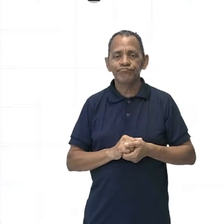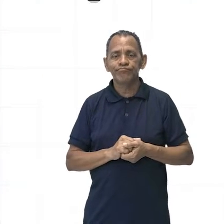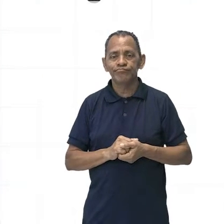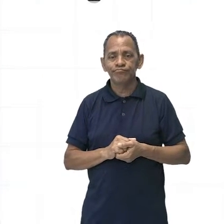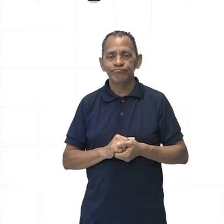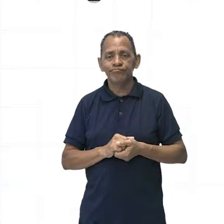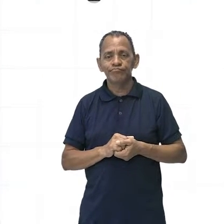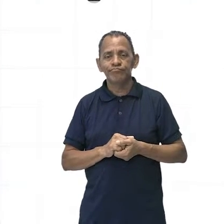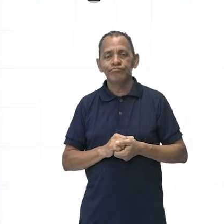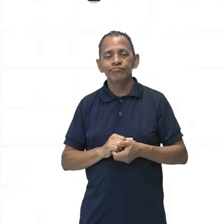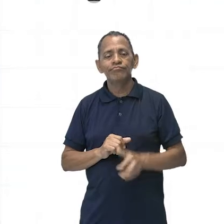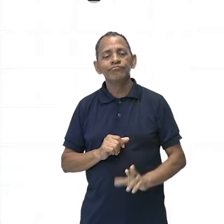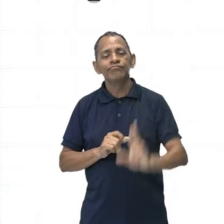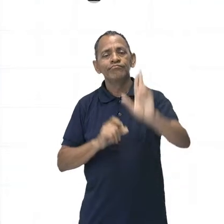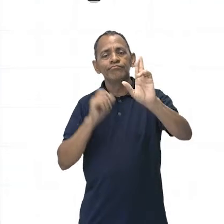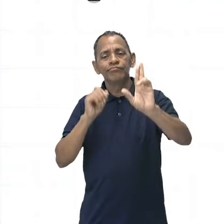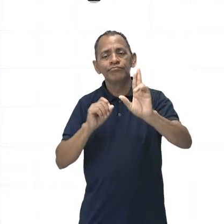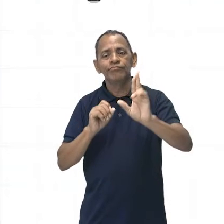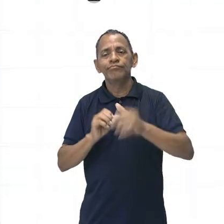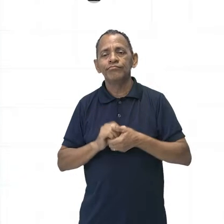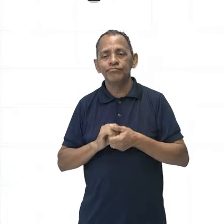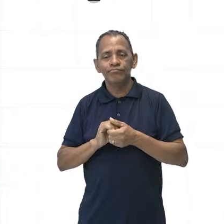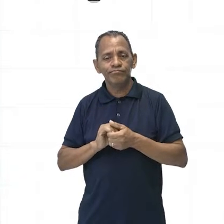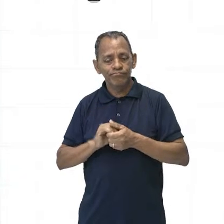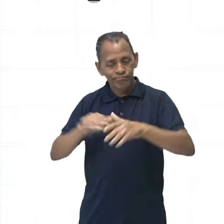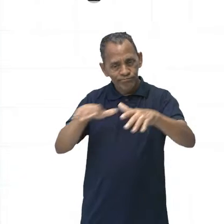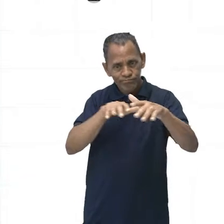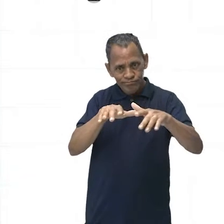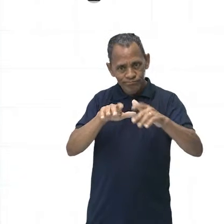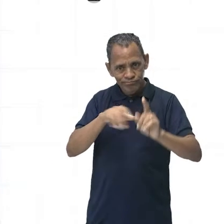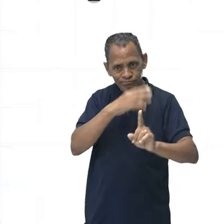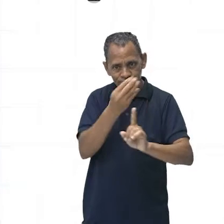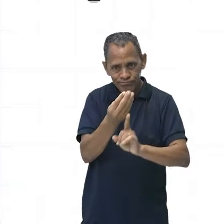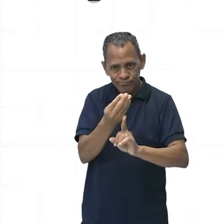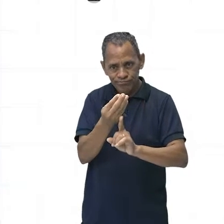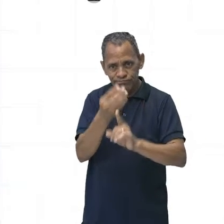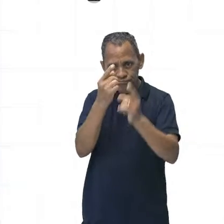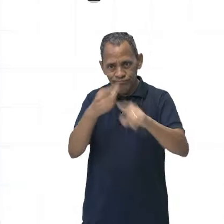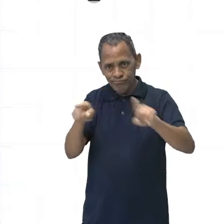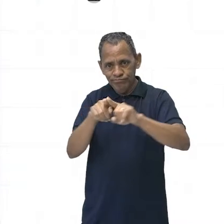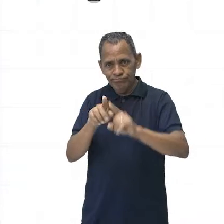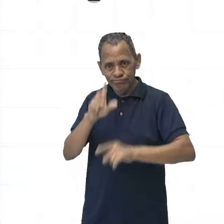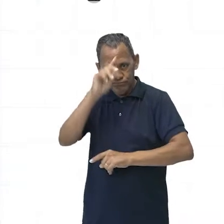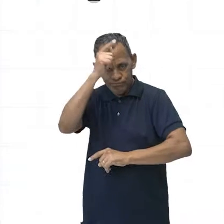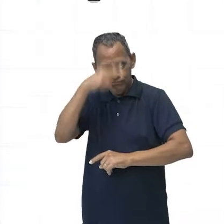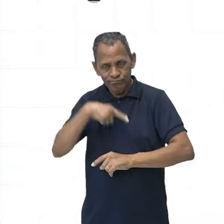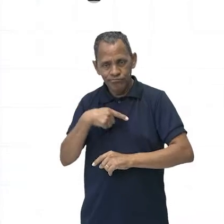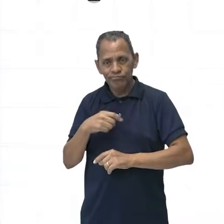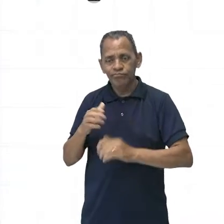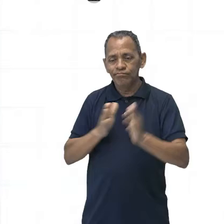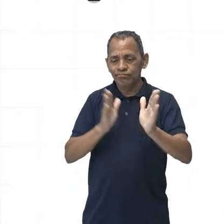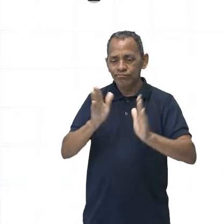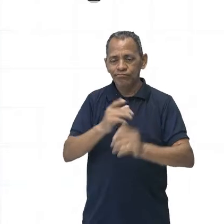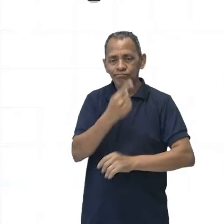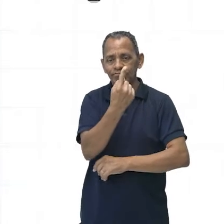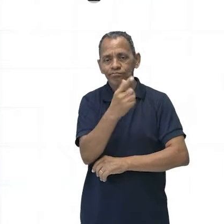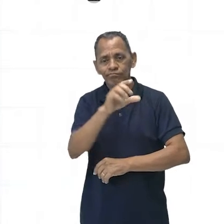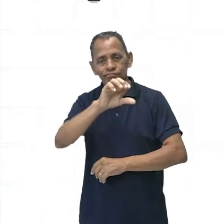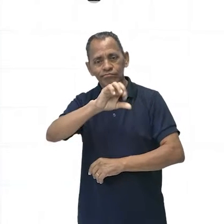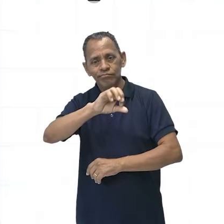Brasil refere-se a um movimento artístico musical que ganhou força principalmente na década de 60